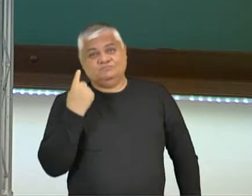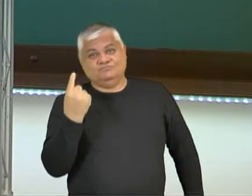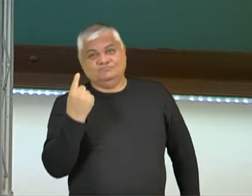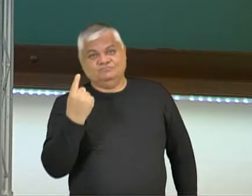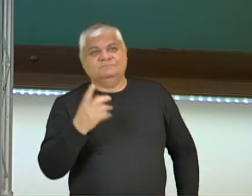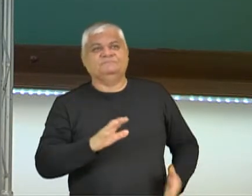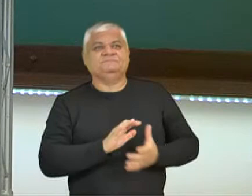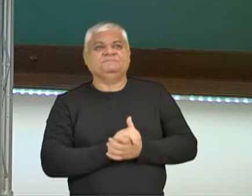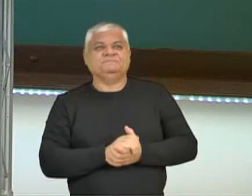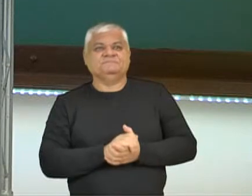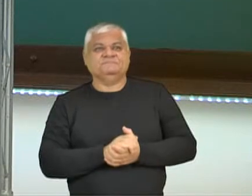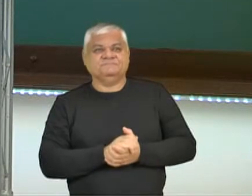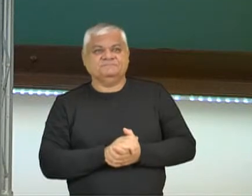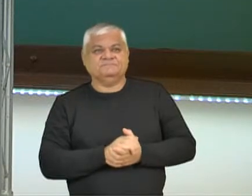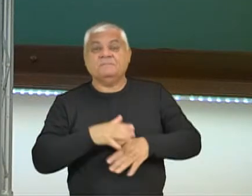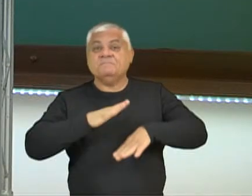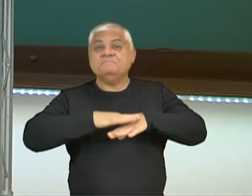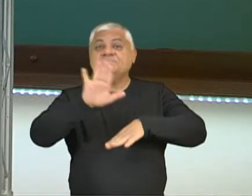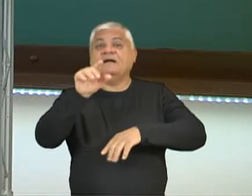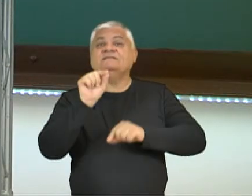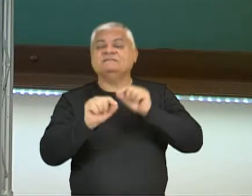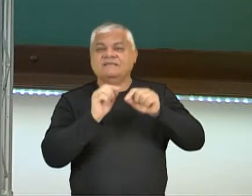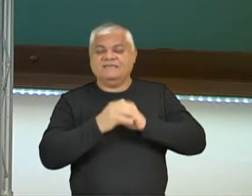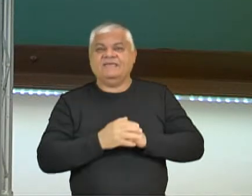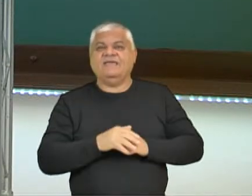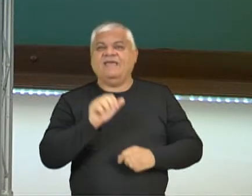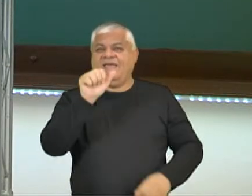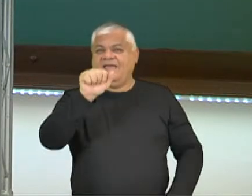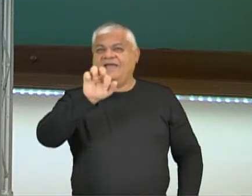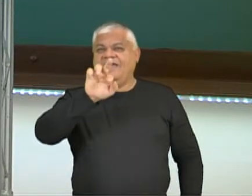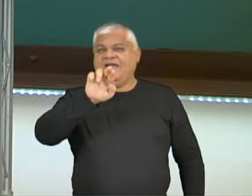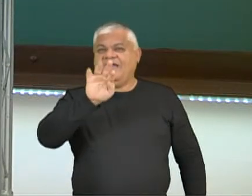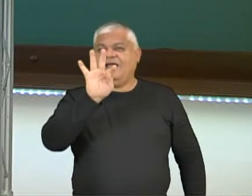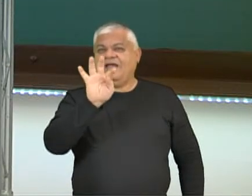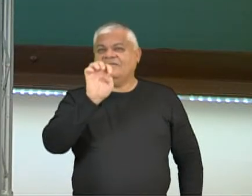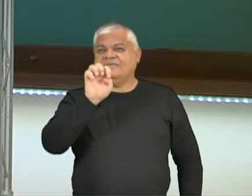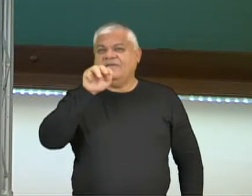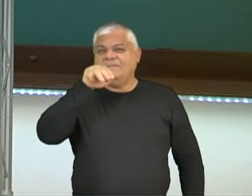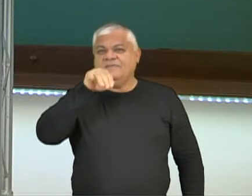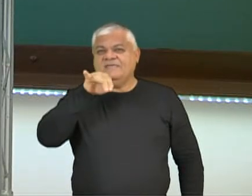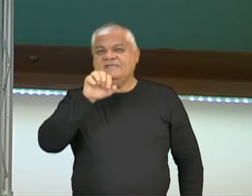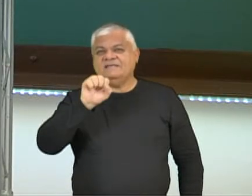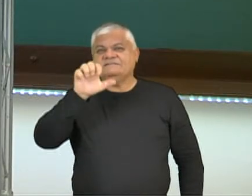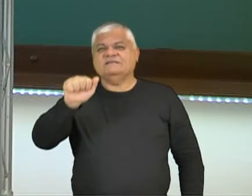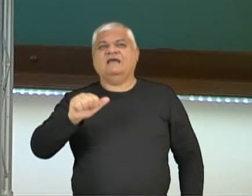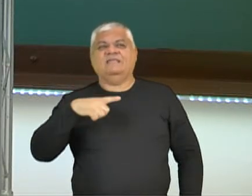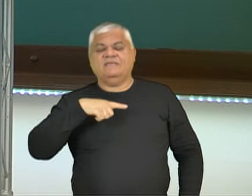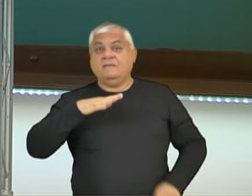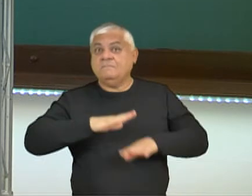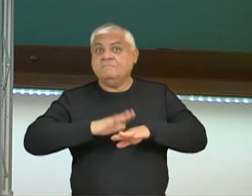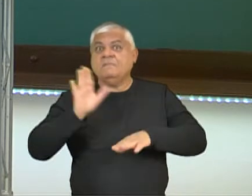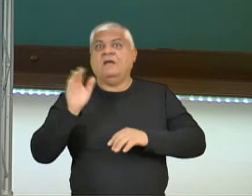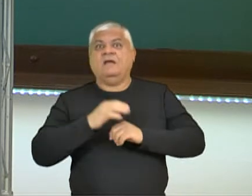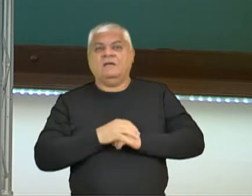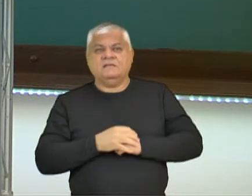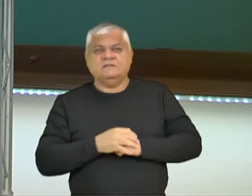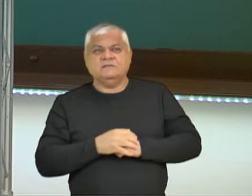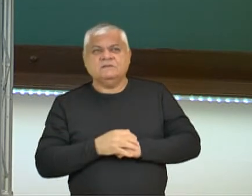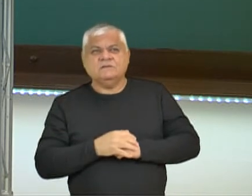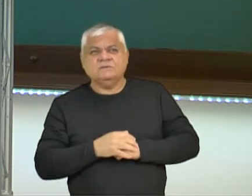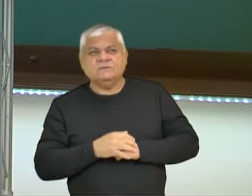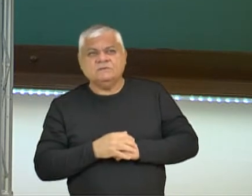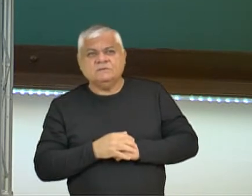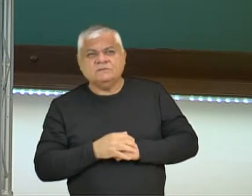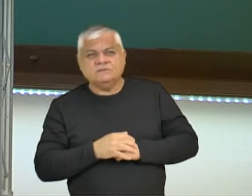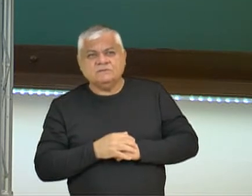bom? O outro que aparece bastante é Artemisia Gentileschi, ok? Então ela aparece aqui, ó, 1, 2, 3, 4, 1,